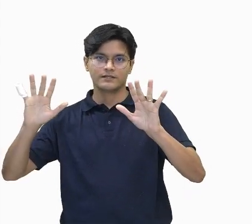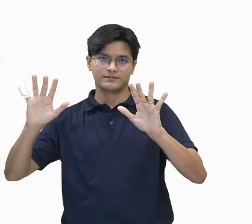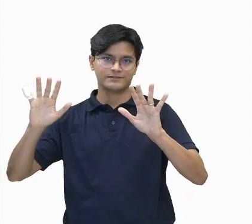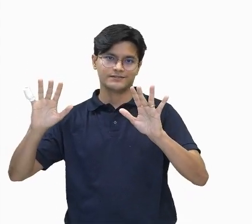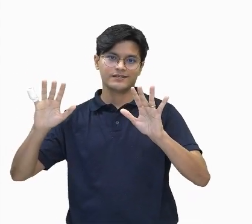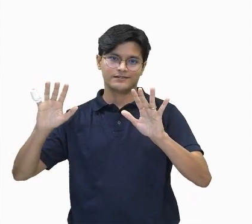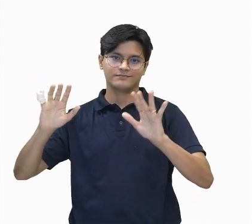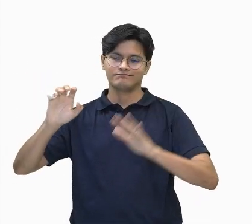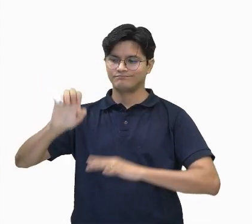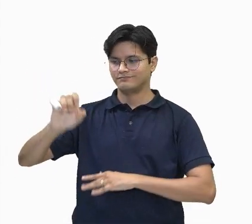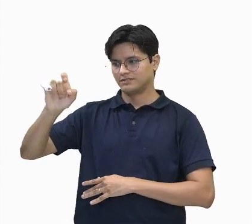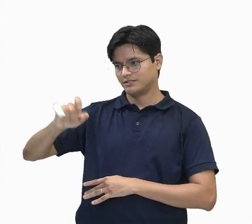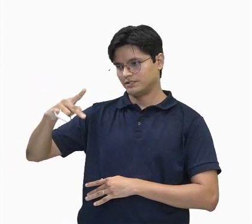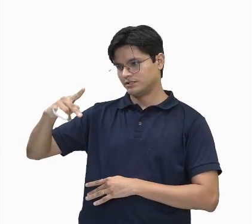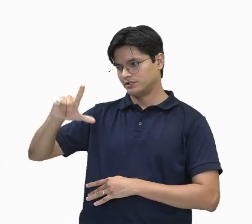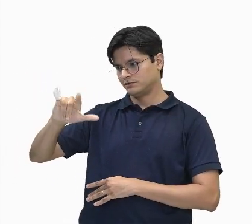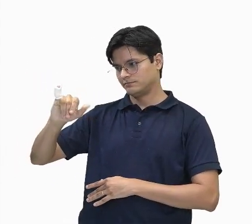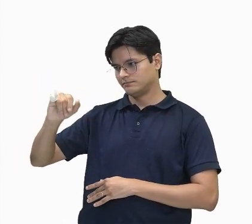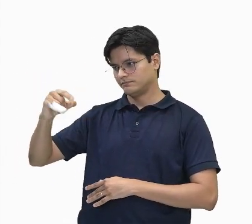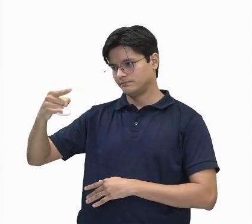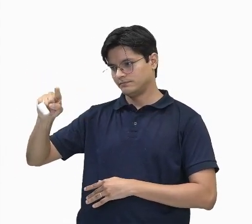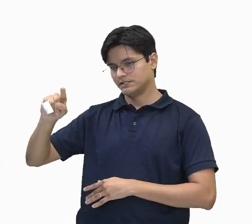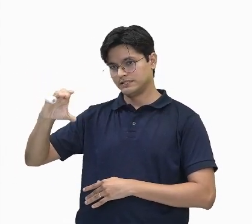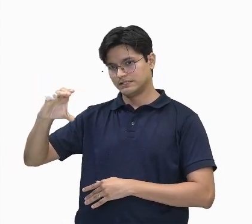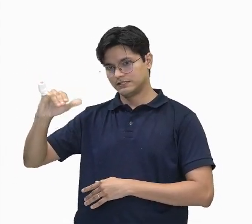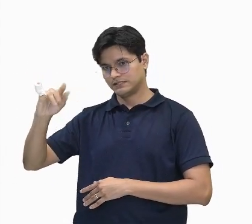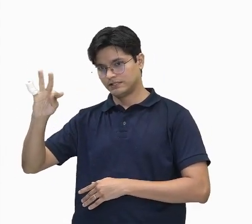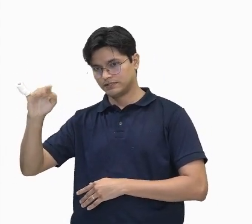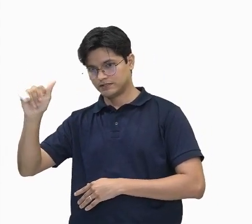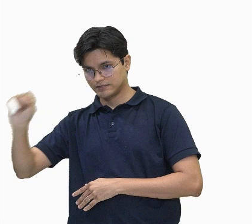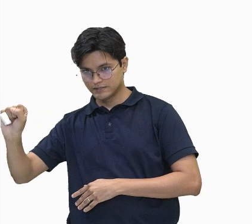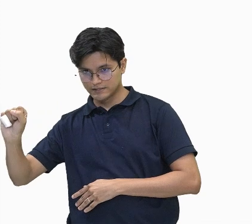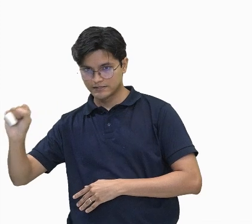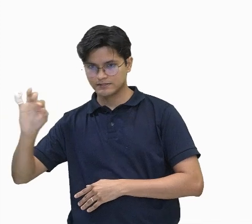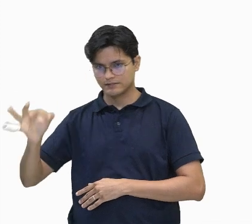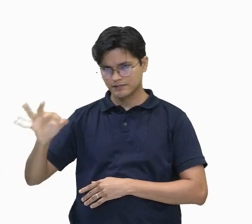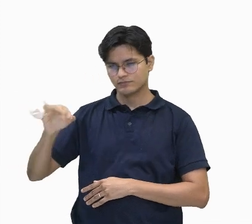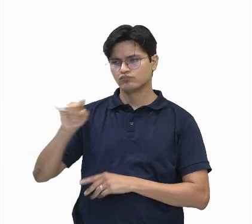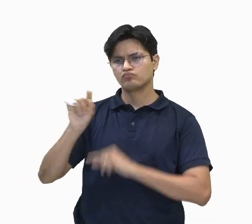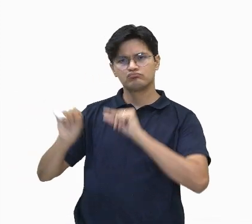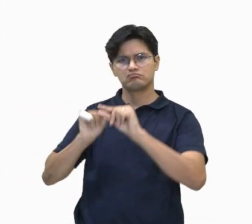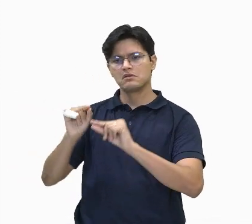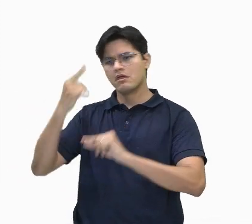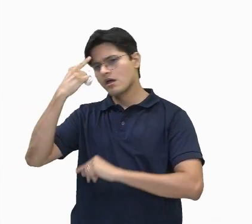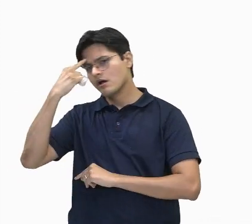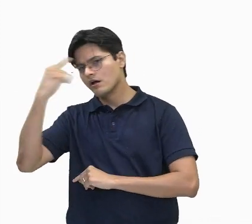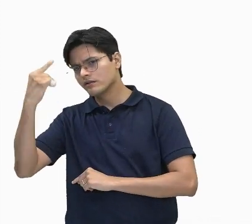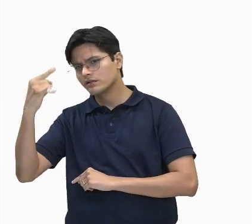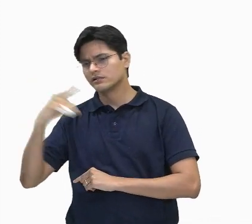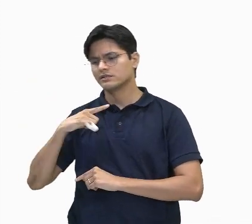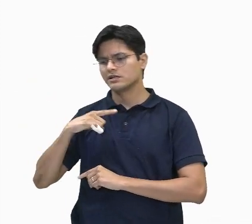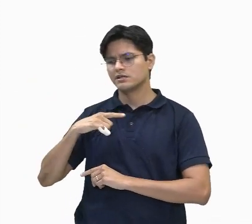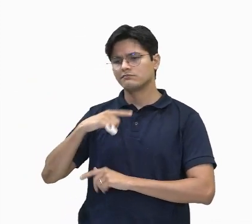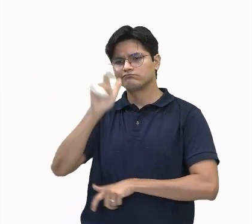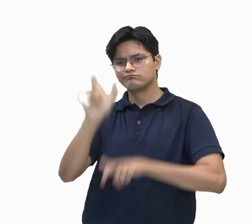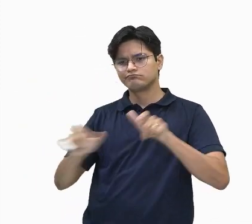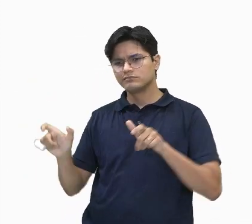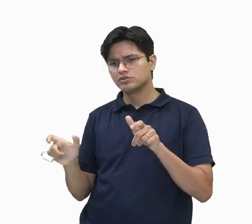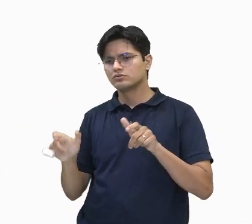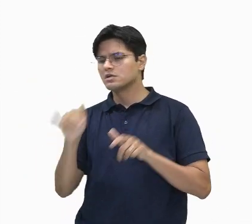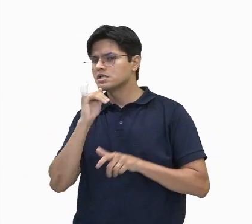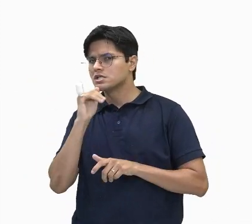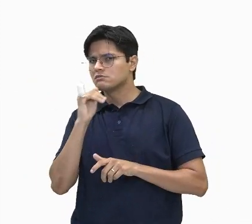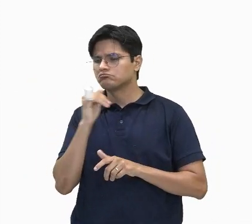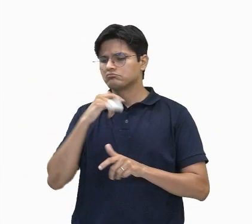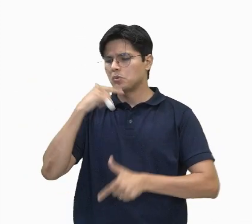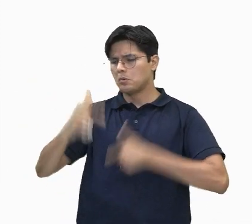Aí no conto Um Apólogo a gente viu que é essa ideia de quem faz o trabalho duro e de quem leva o reconhecimento. Essa